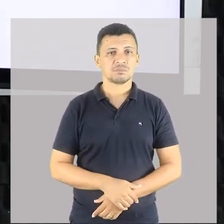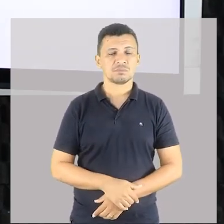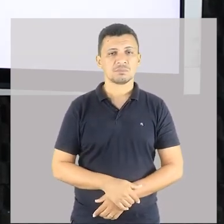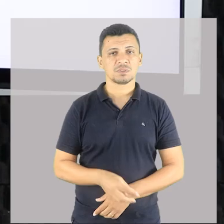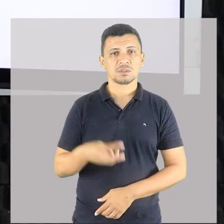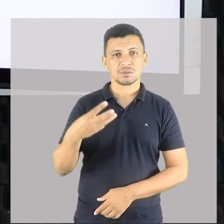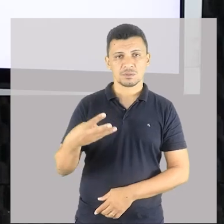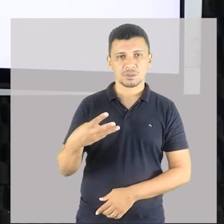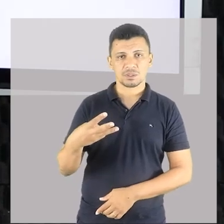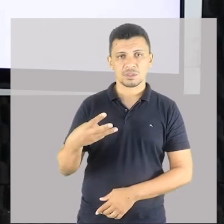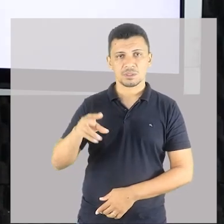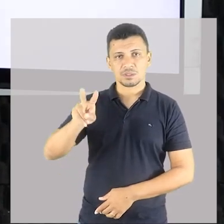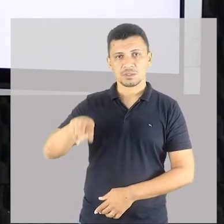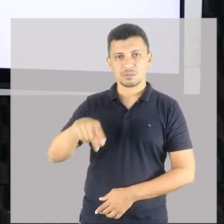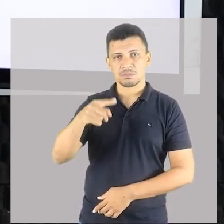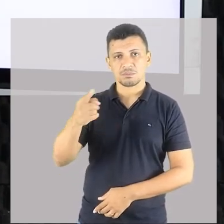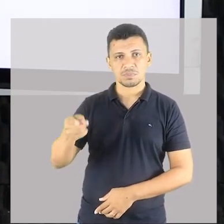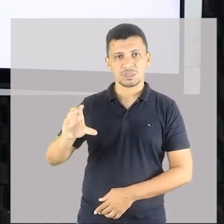3π